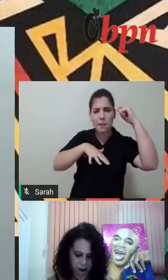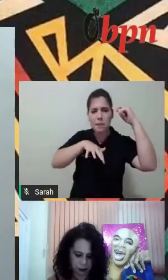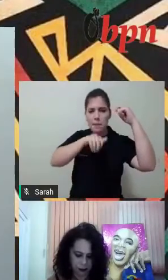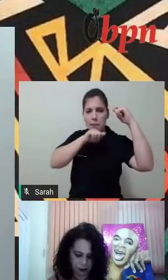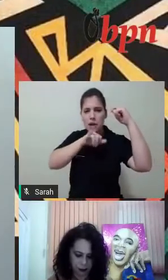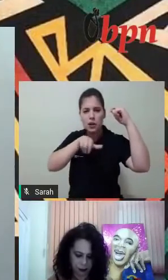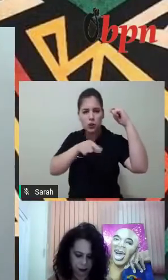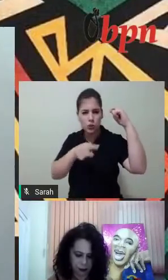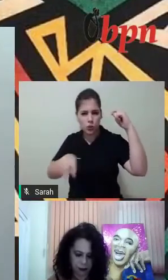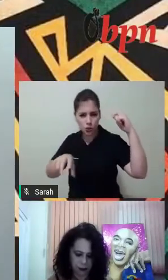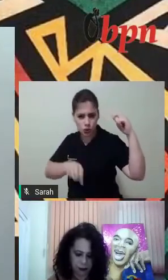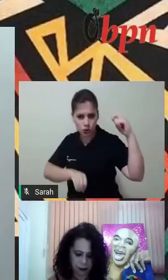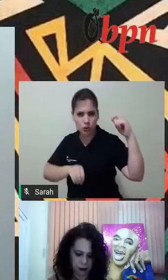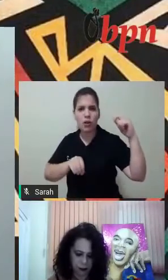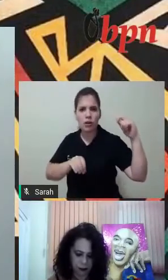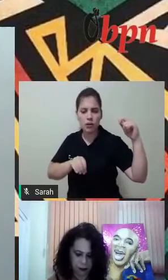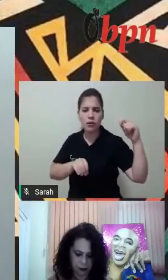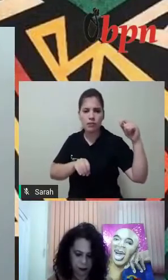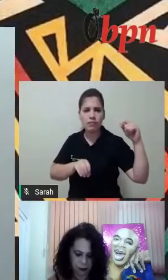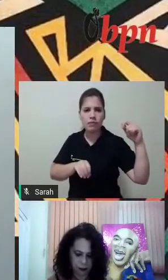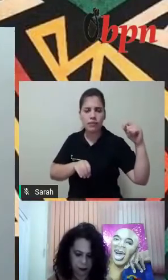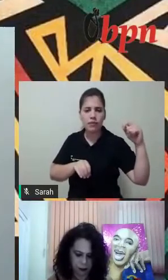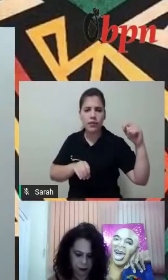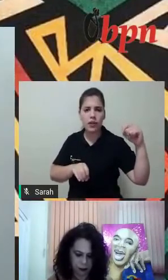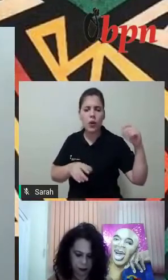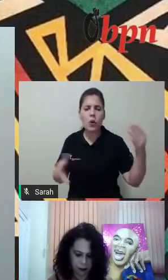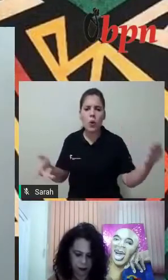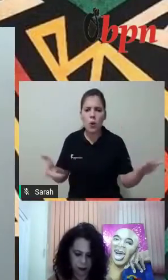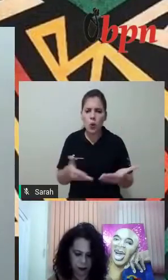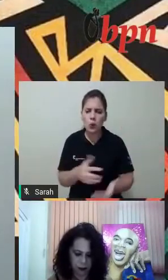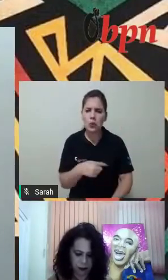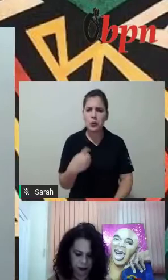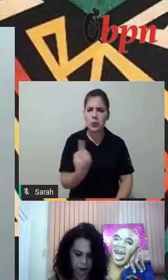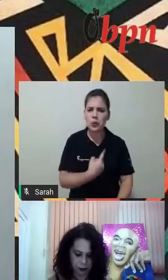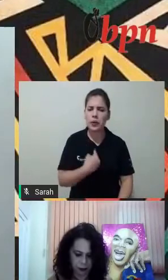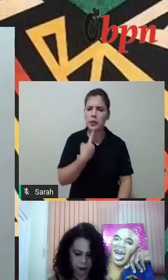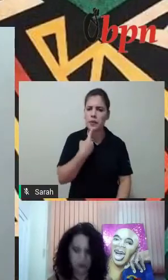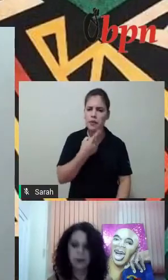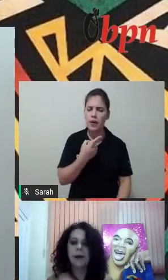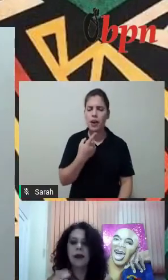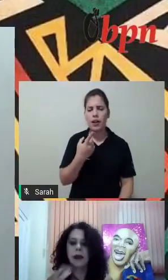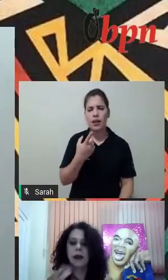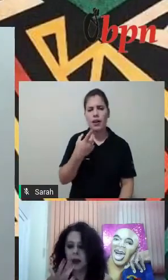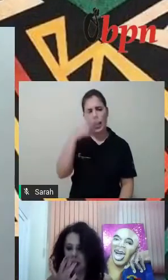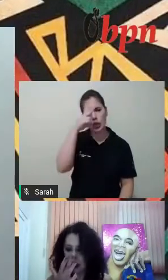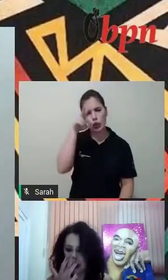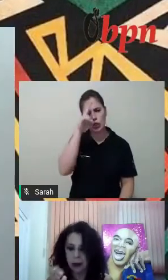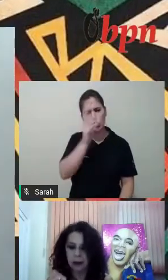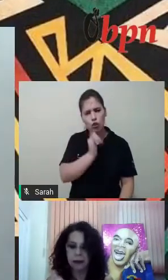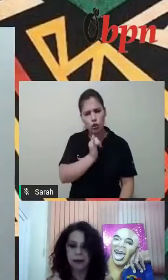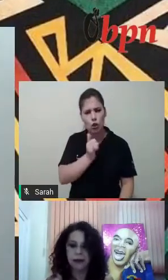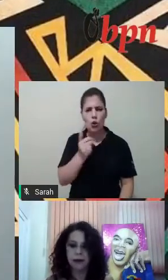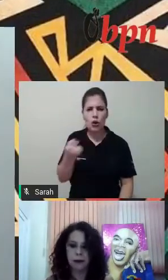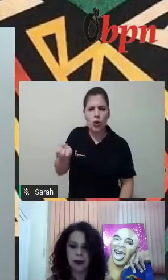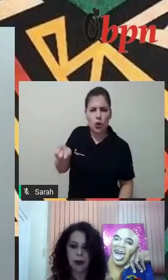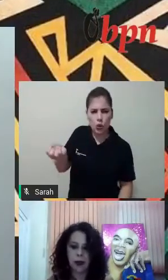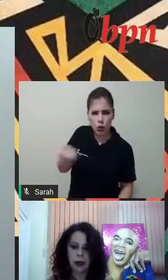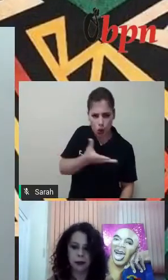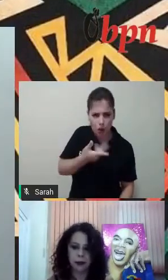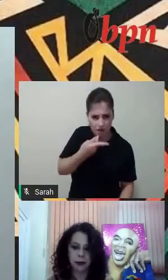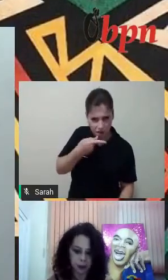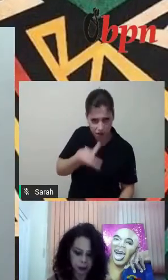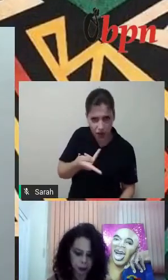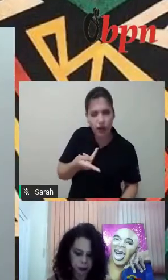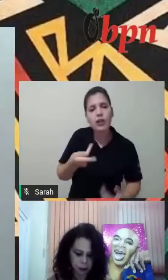hoje também a gente fala de novas narrativas, eu acho que a gente tem que falar muito também